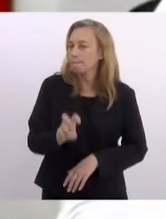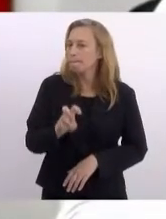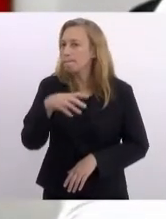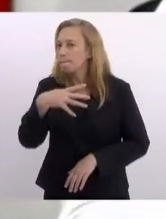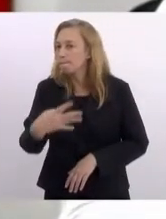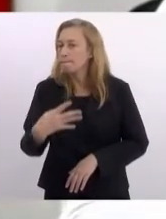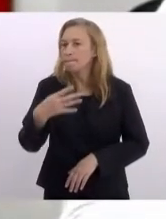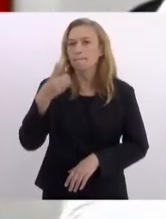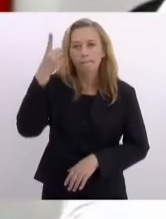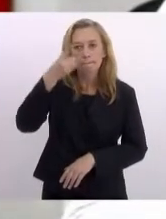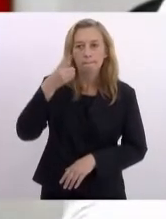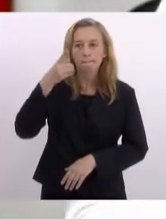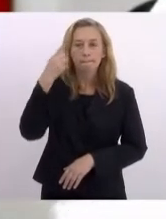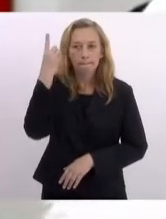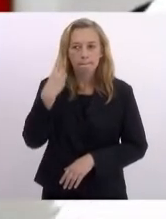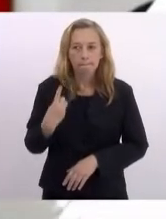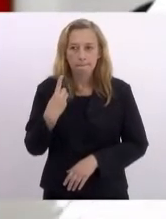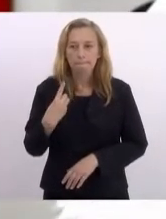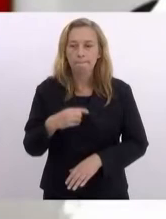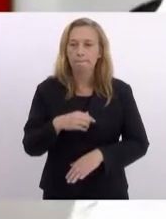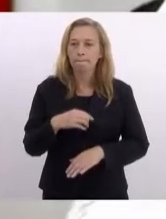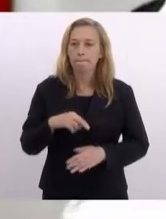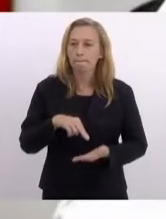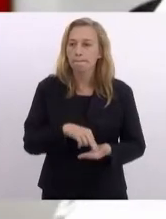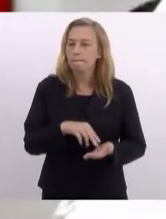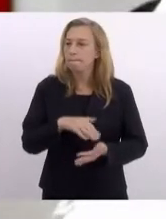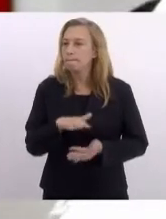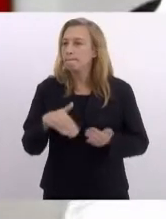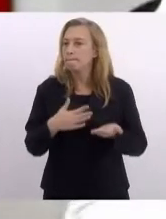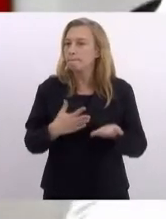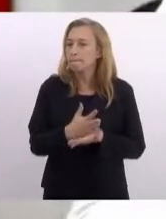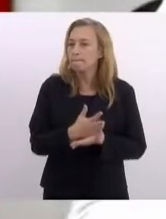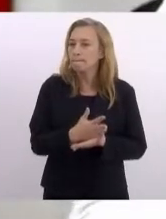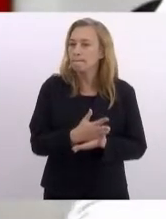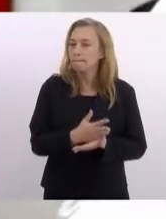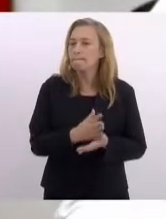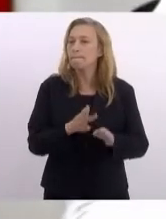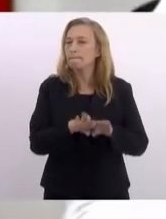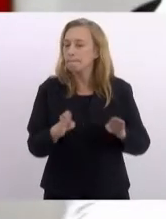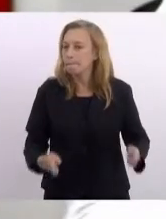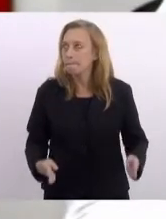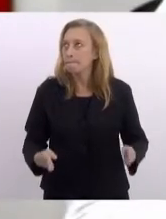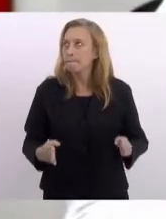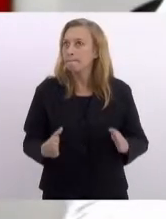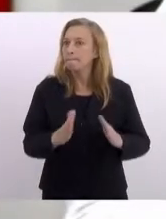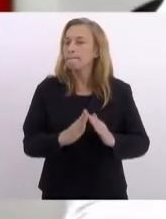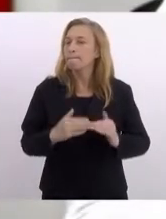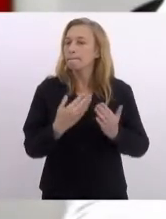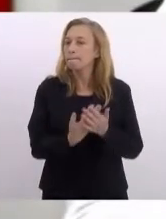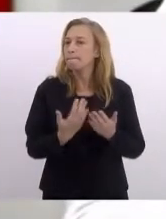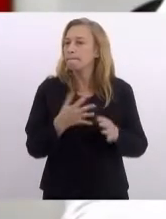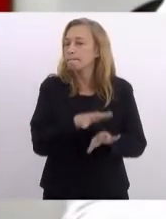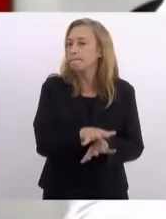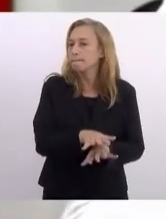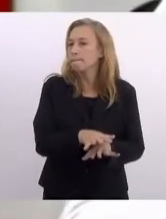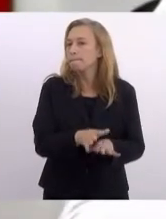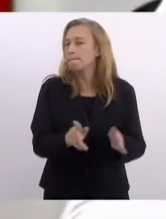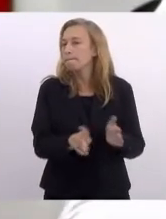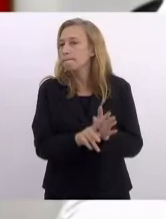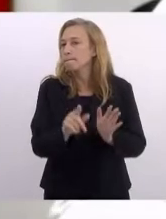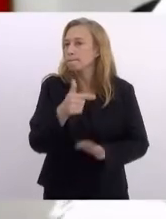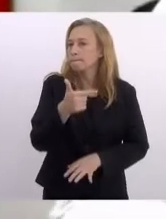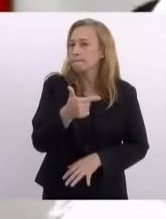5254, da deputada Dani Monteiro. Senhores que aprovam, permaneçam como estão, aprovado. Há sobre a mesa inclusão do projeto